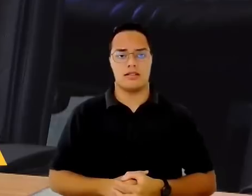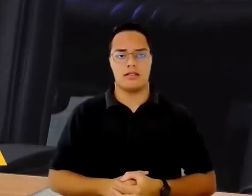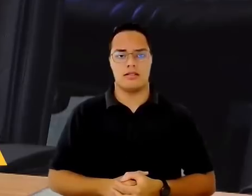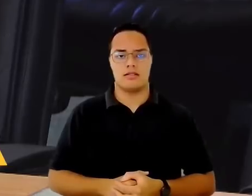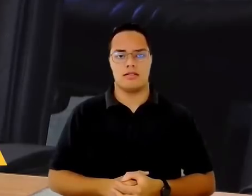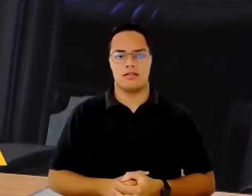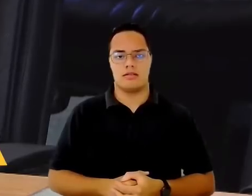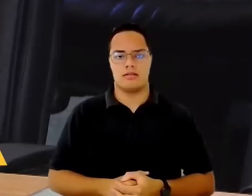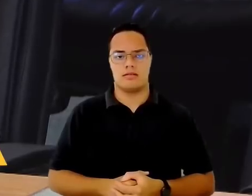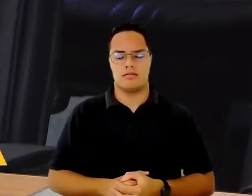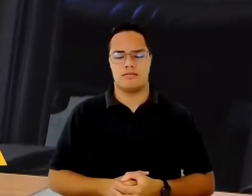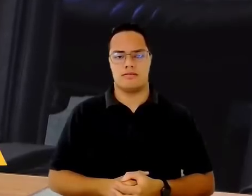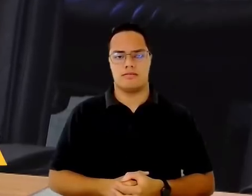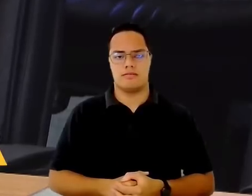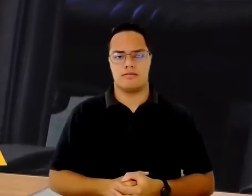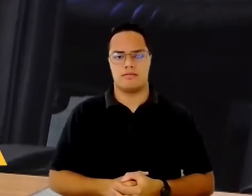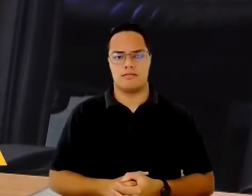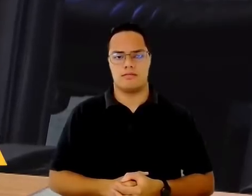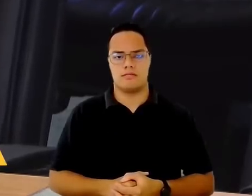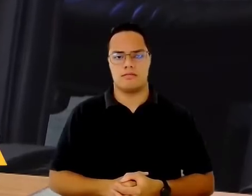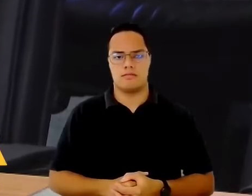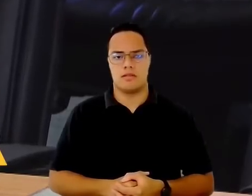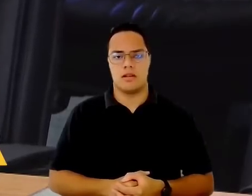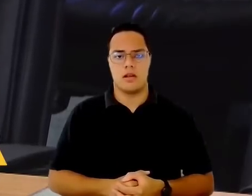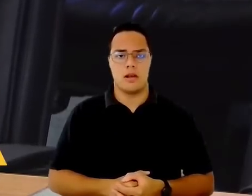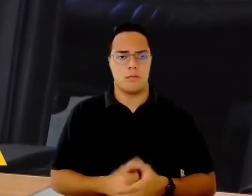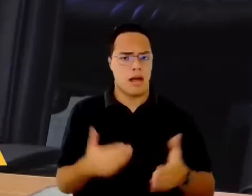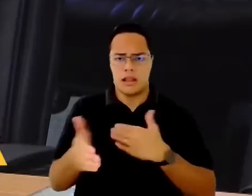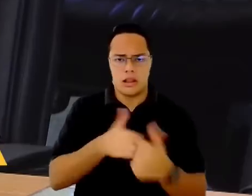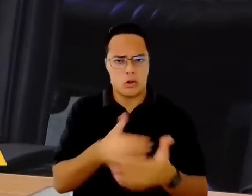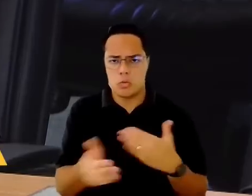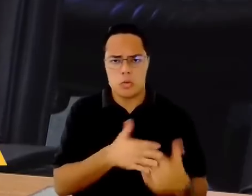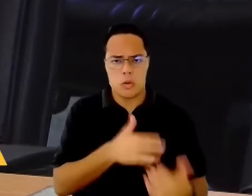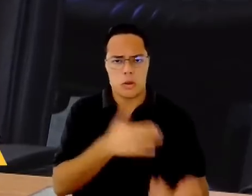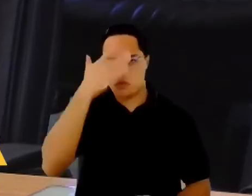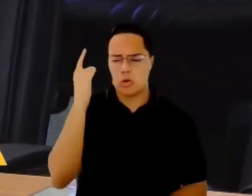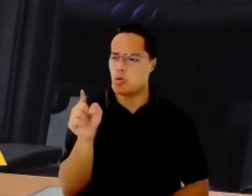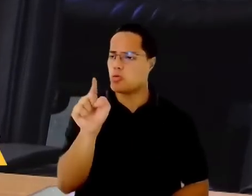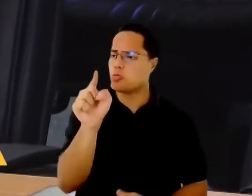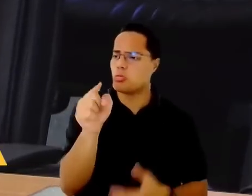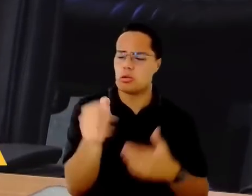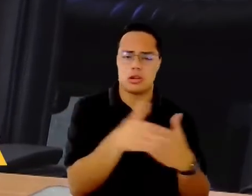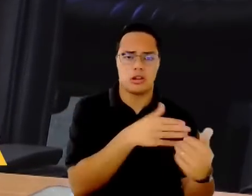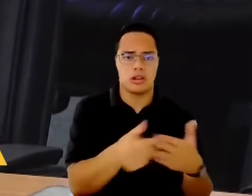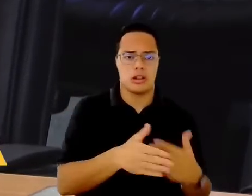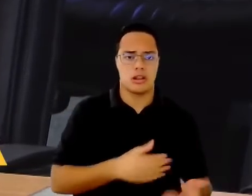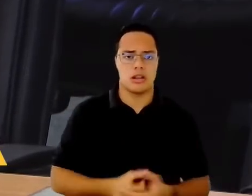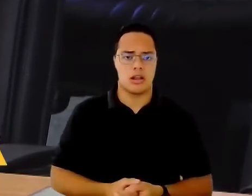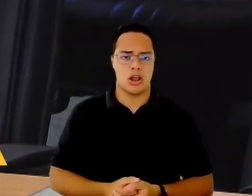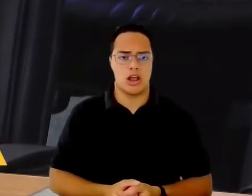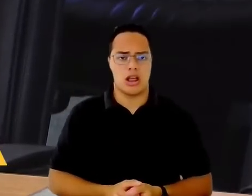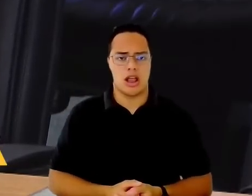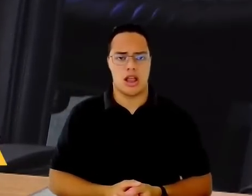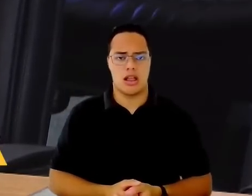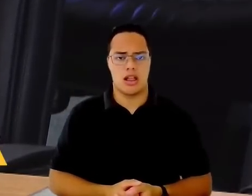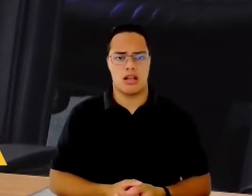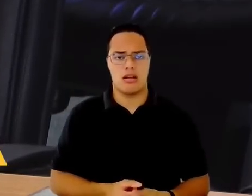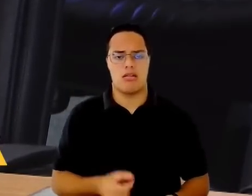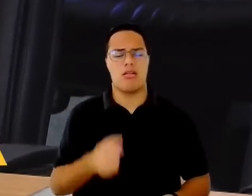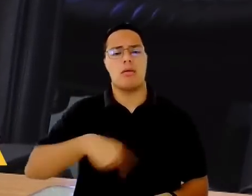conduto para ninguém nem para o senhor nem para ninguém para que a gente possa ter qualquer tipo de